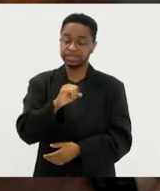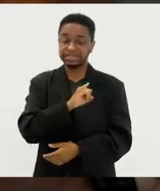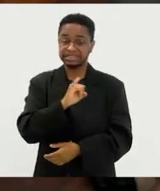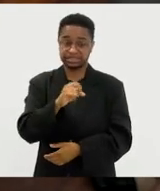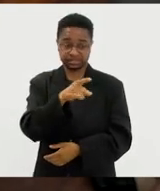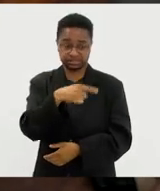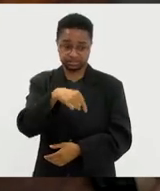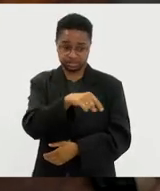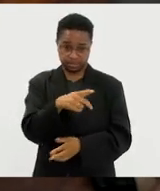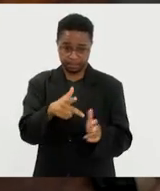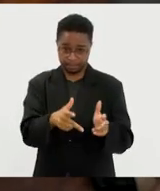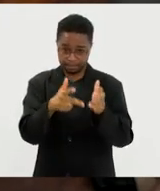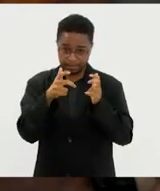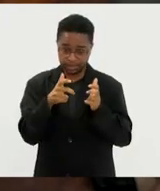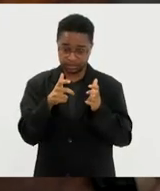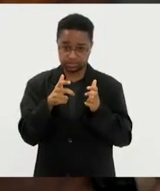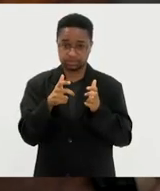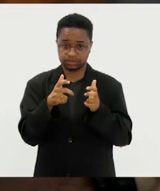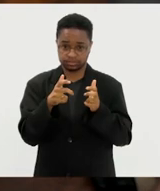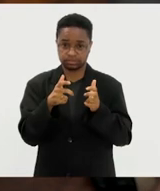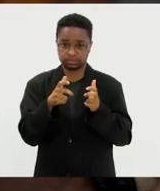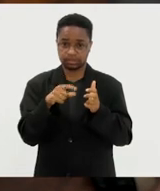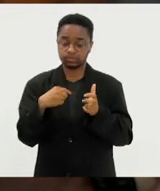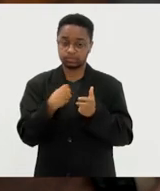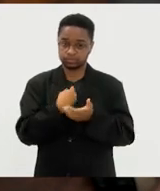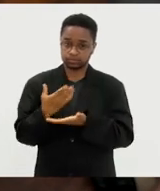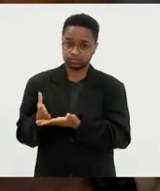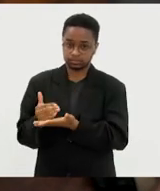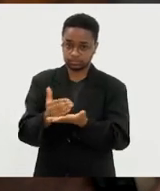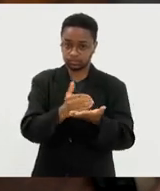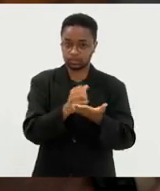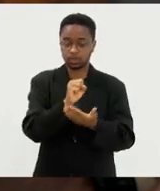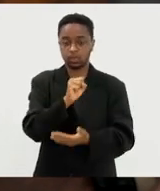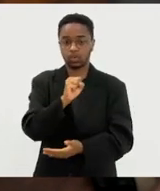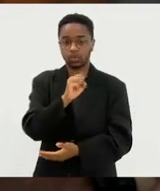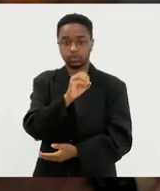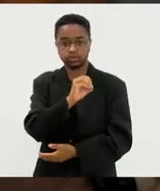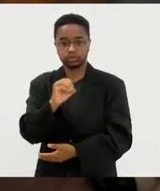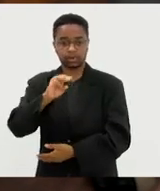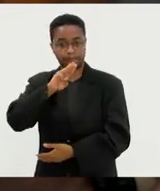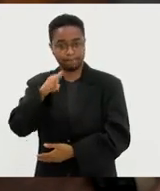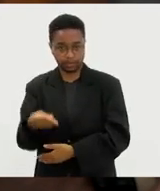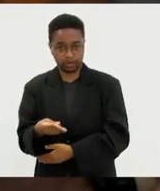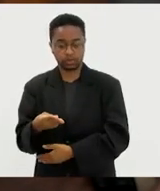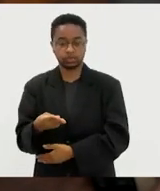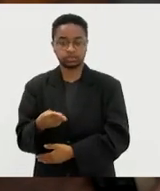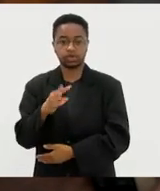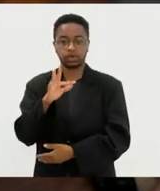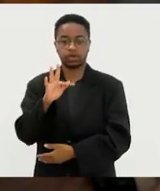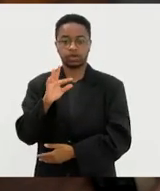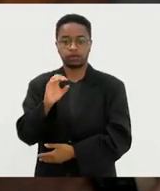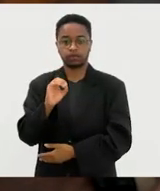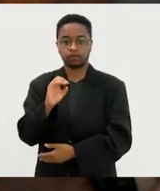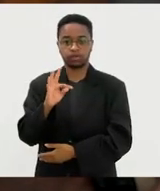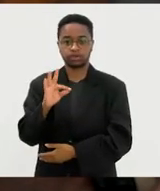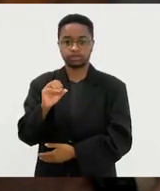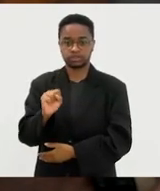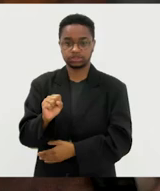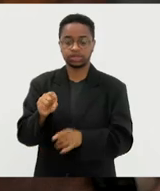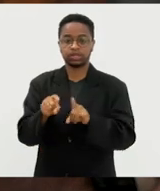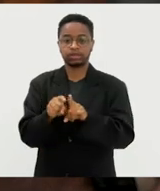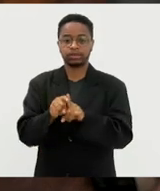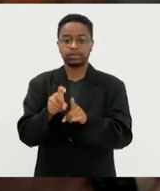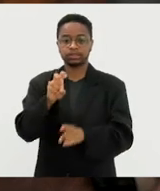a gente arrecadou 800 milhões de FOT e 5,9 de